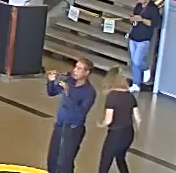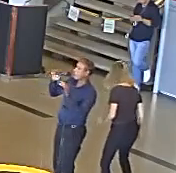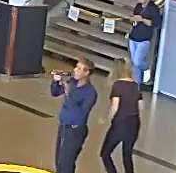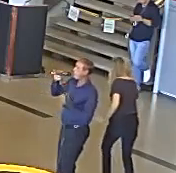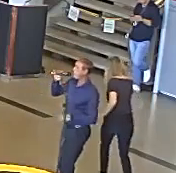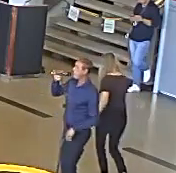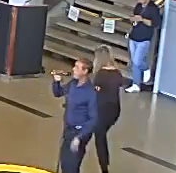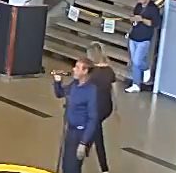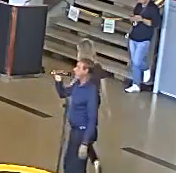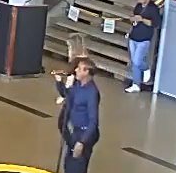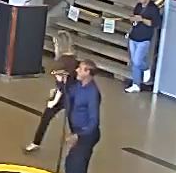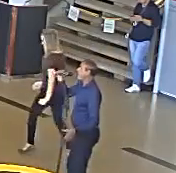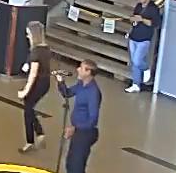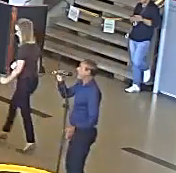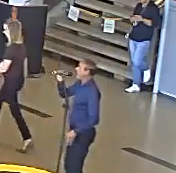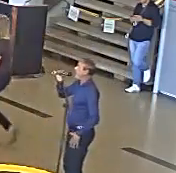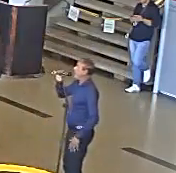Peço desculpa, senhor presidente.